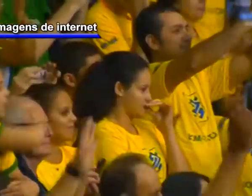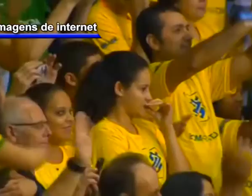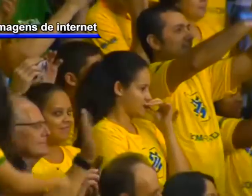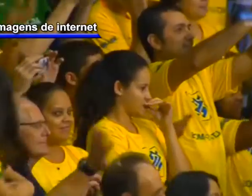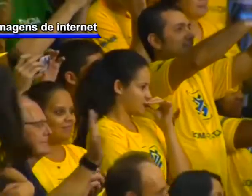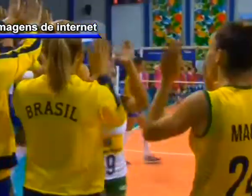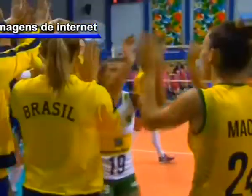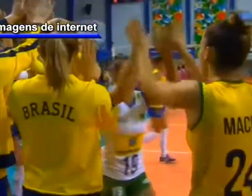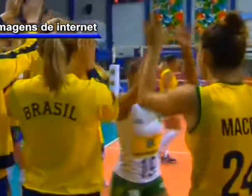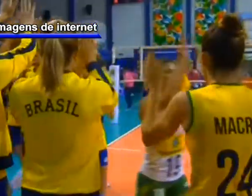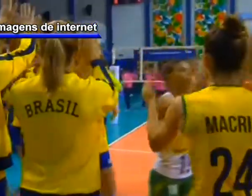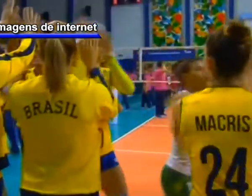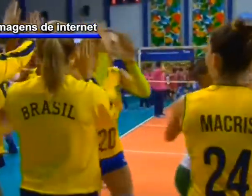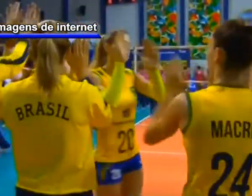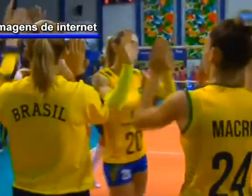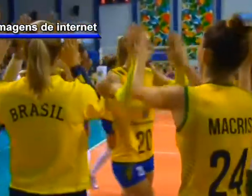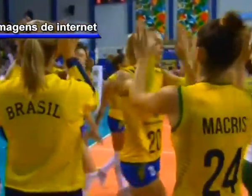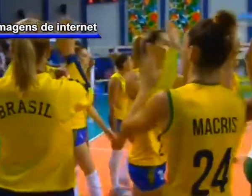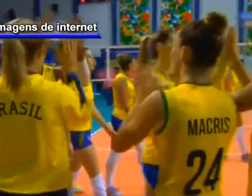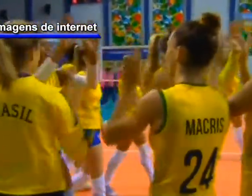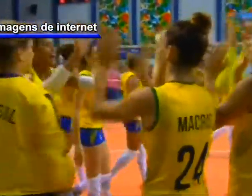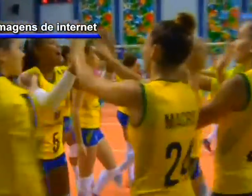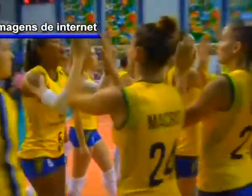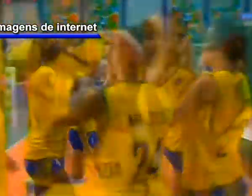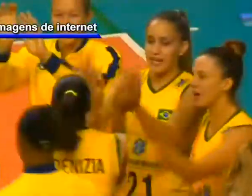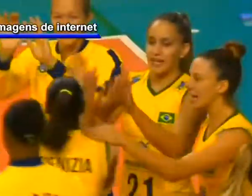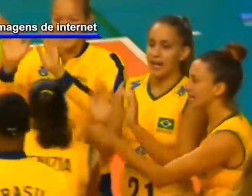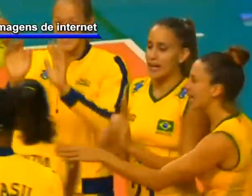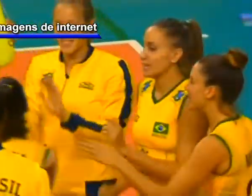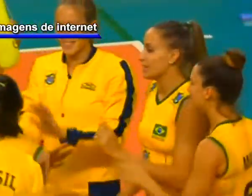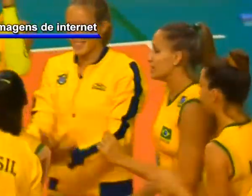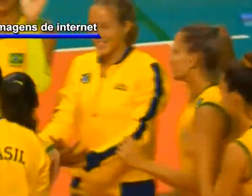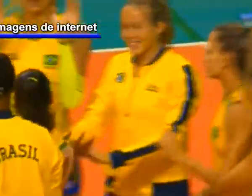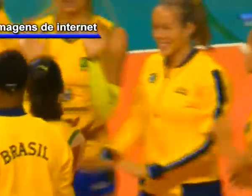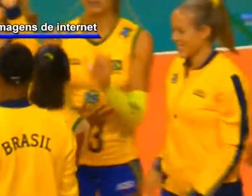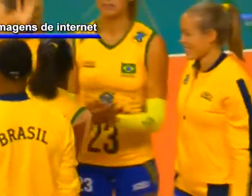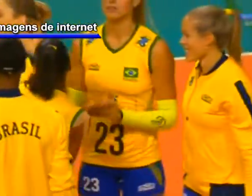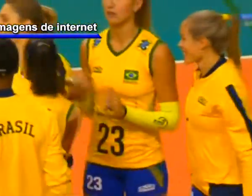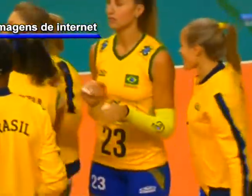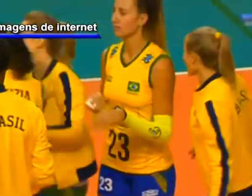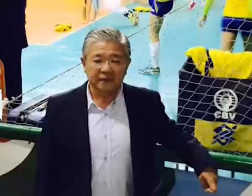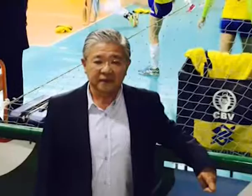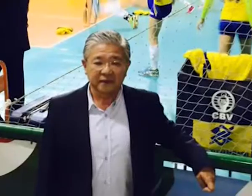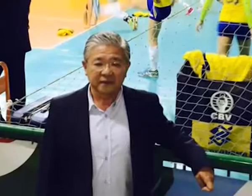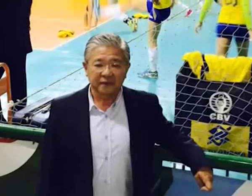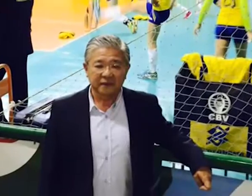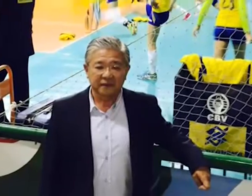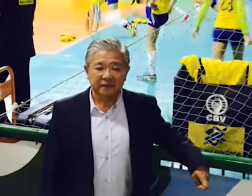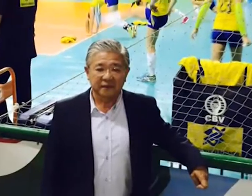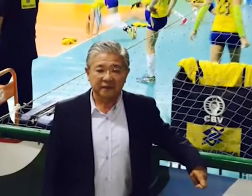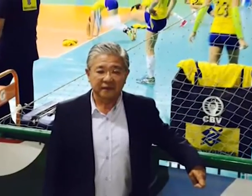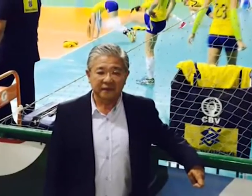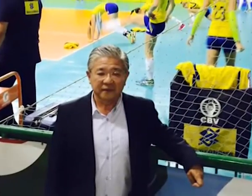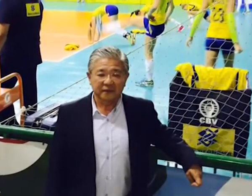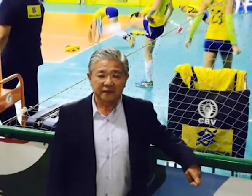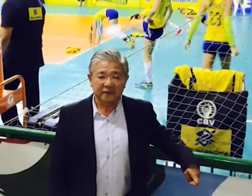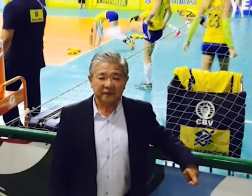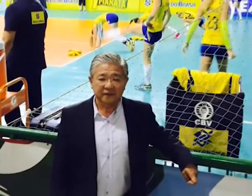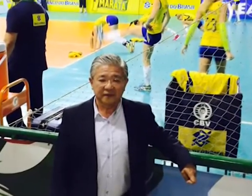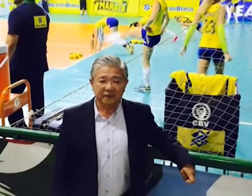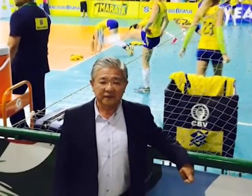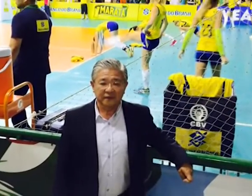Presente nas festividades realizadas pelas comunidades japonesas, espalhadas pela cidade, o vereador Luiz Diabico